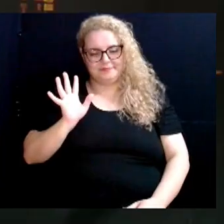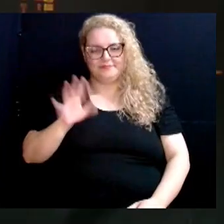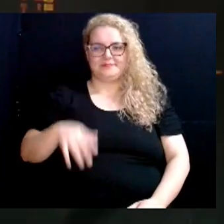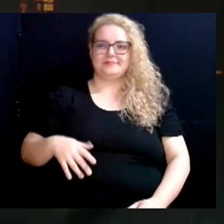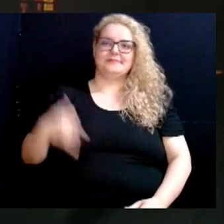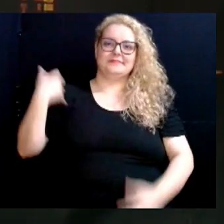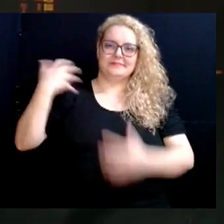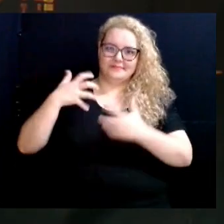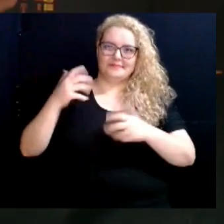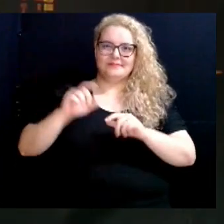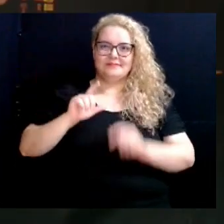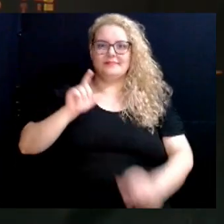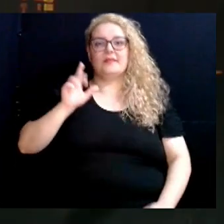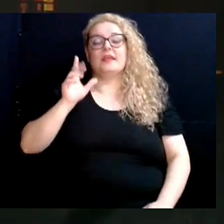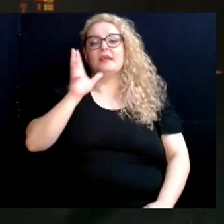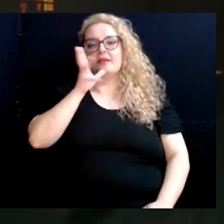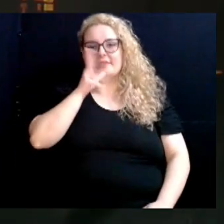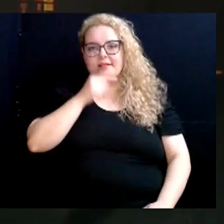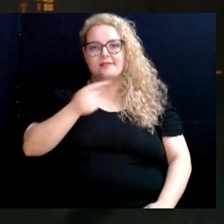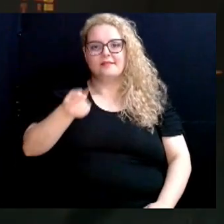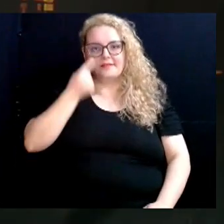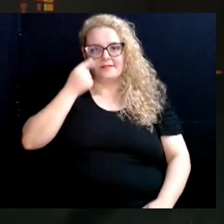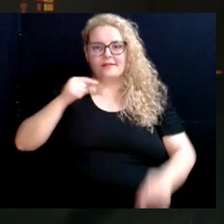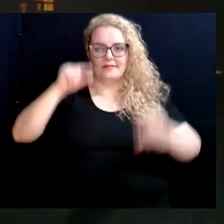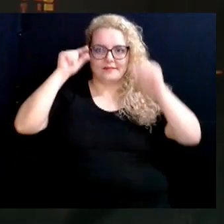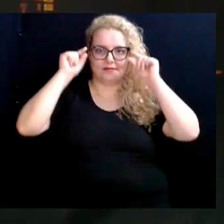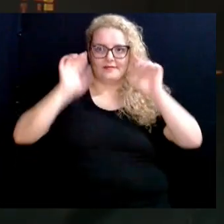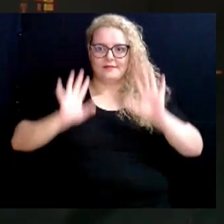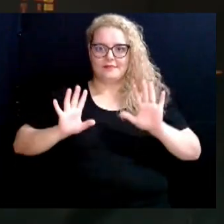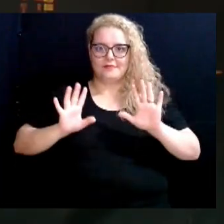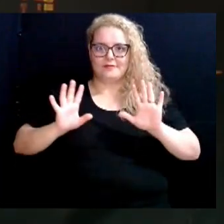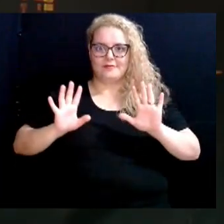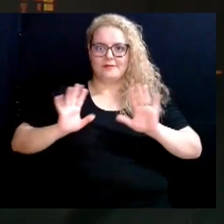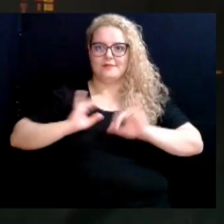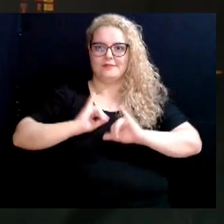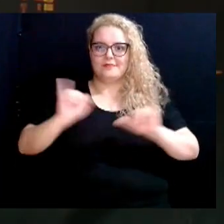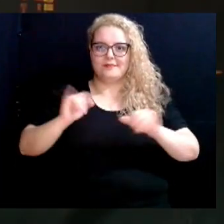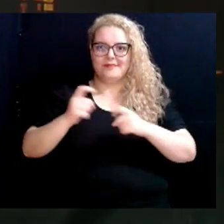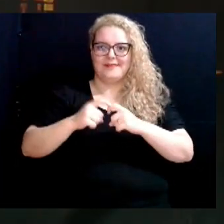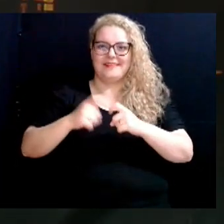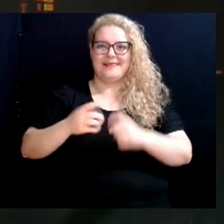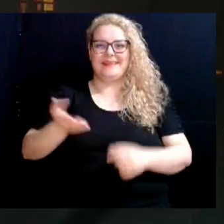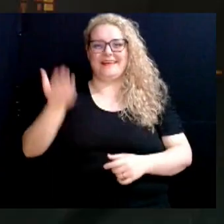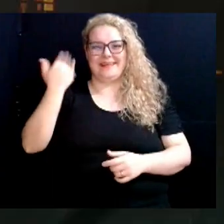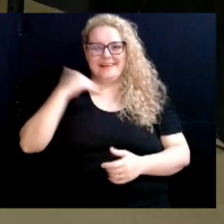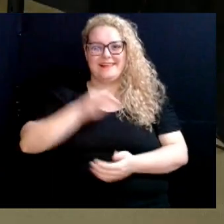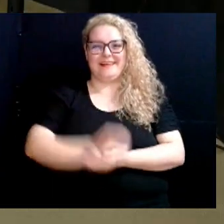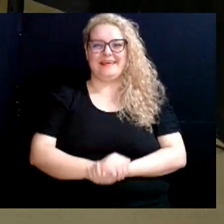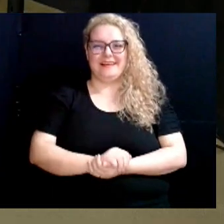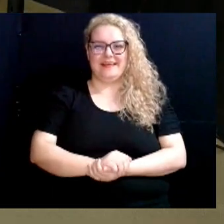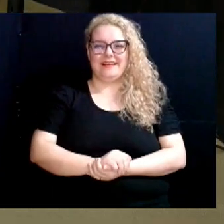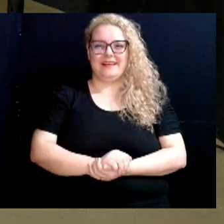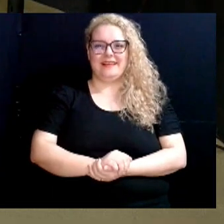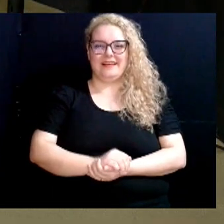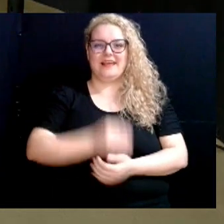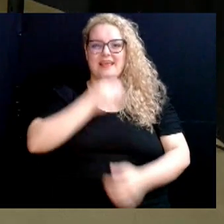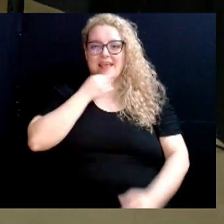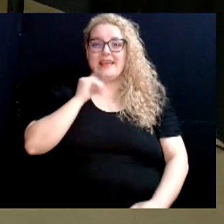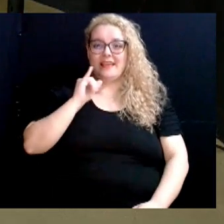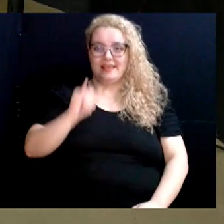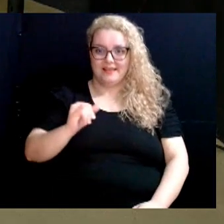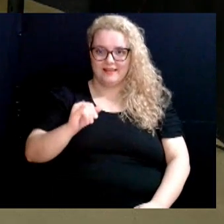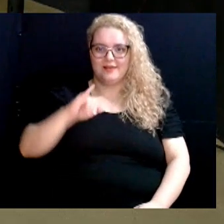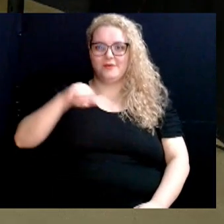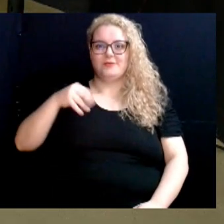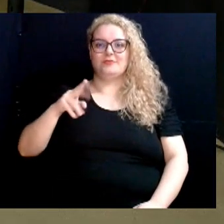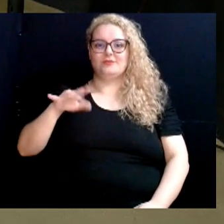eu vou demorar para usar lente e usar óculos. Isso tá, já falei para o médico, tá? Mas olha só, ela diz o seguinte, na verdade é o